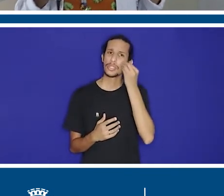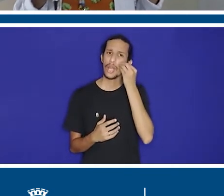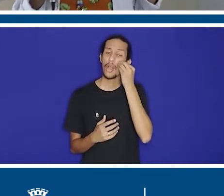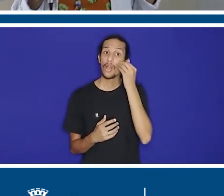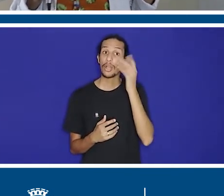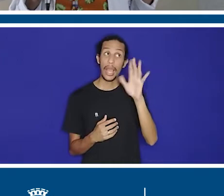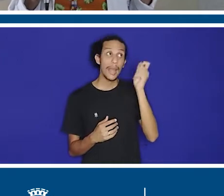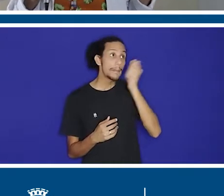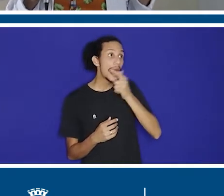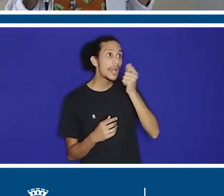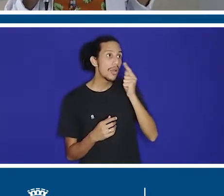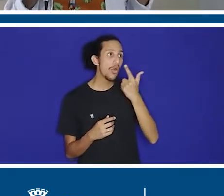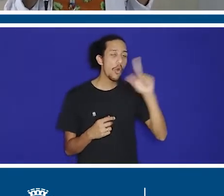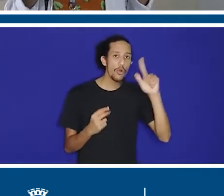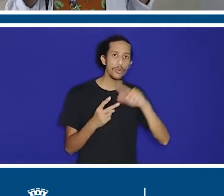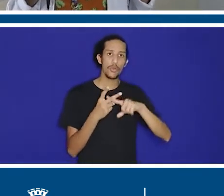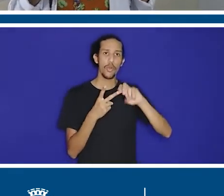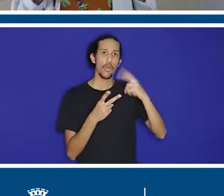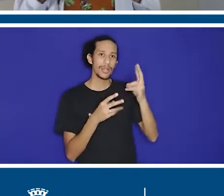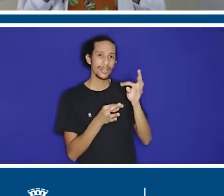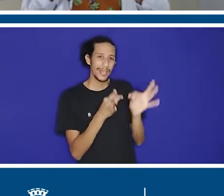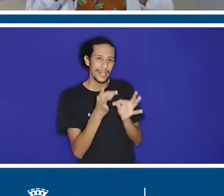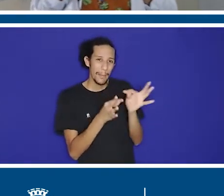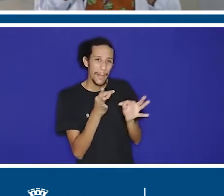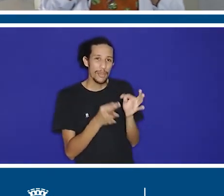outras alternativas?